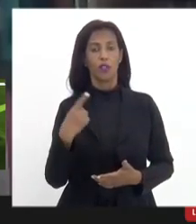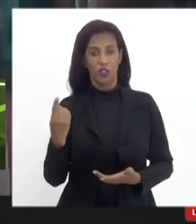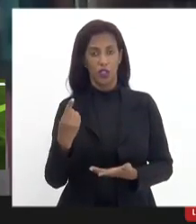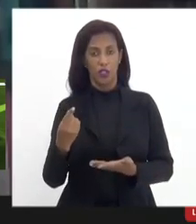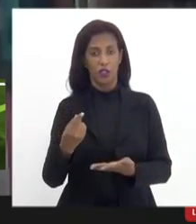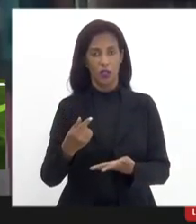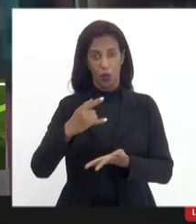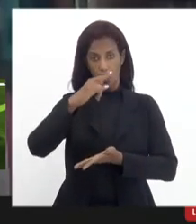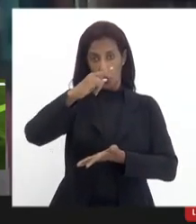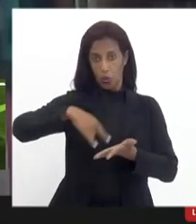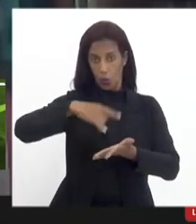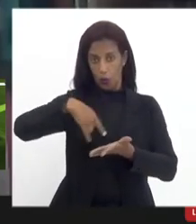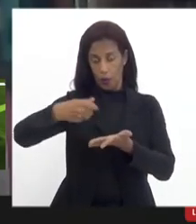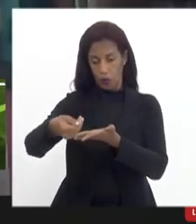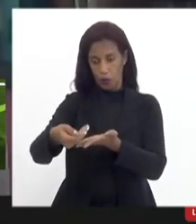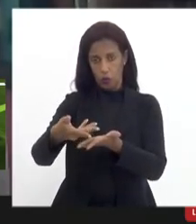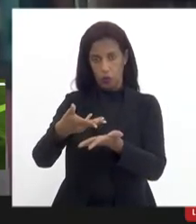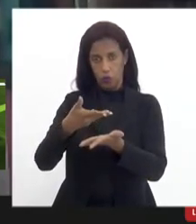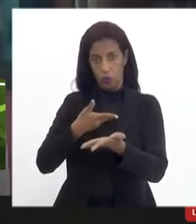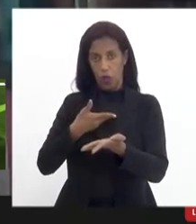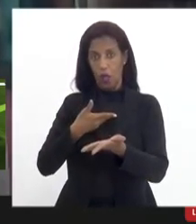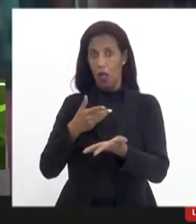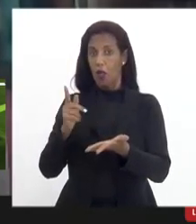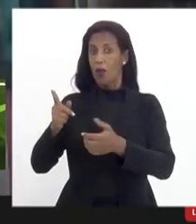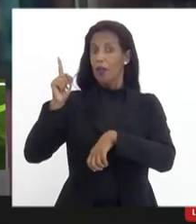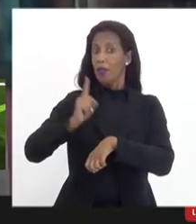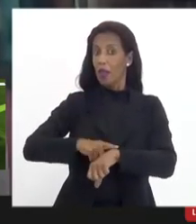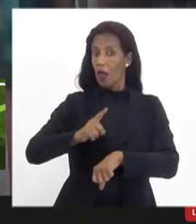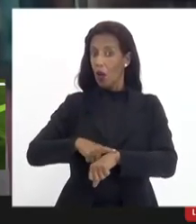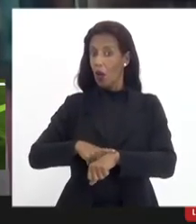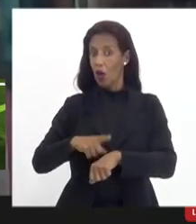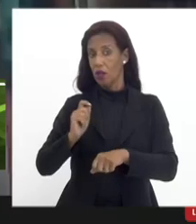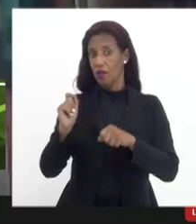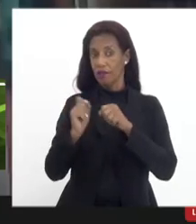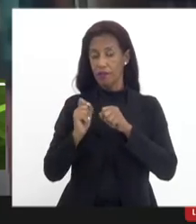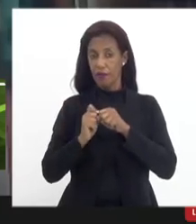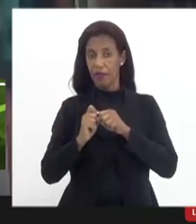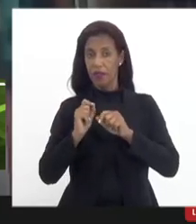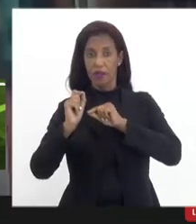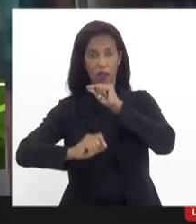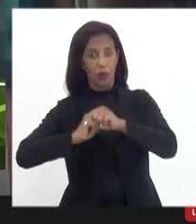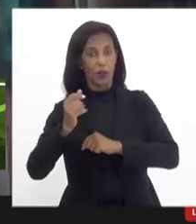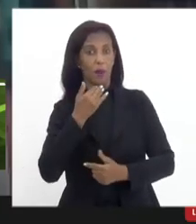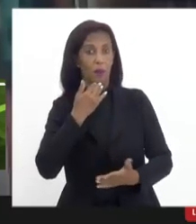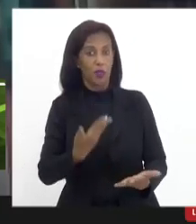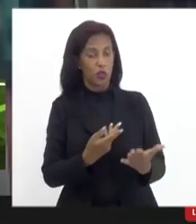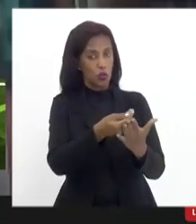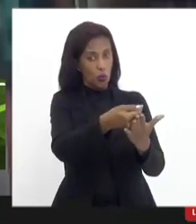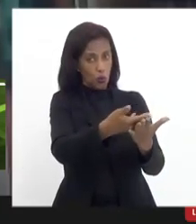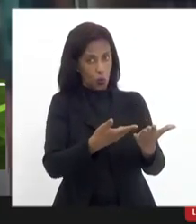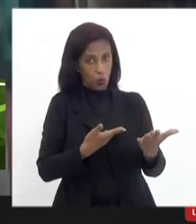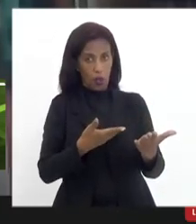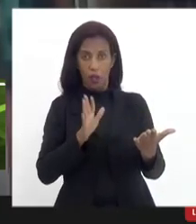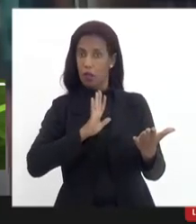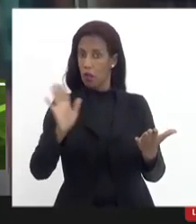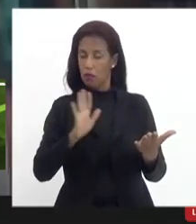não significa que automaticamente a gente vá fazer aquilo que está sendo sugerido pela demanda.